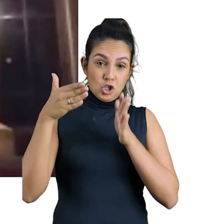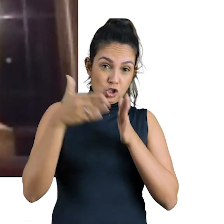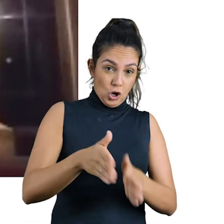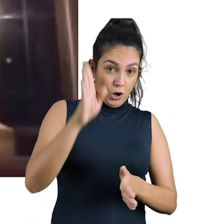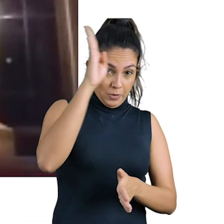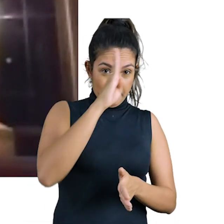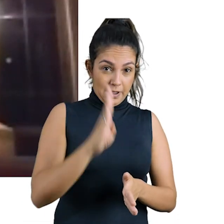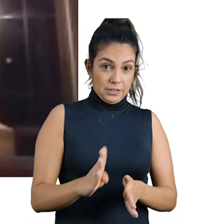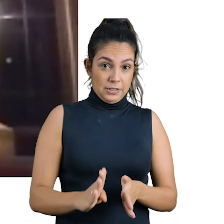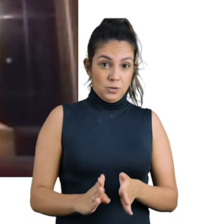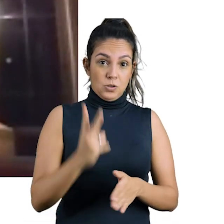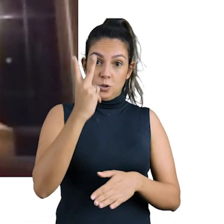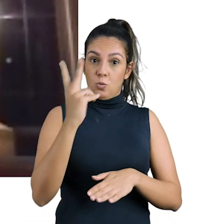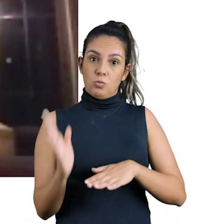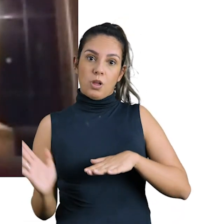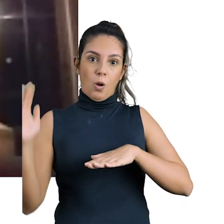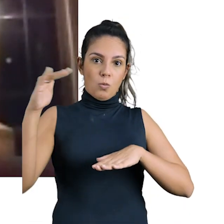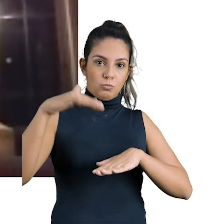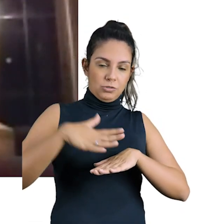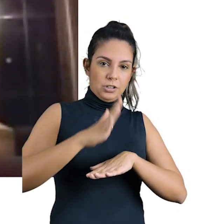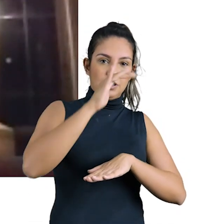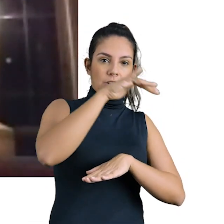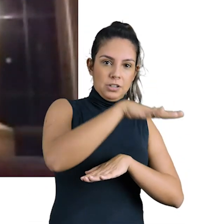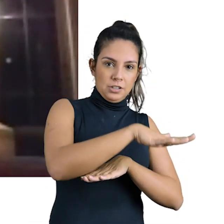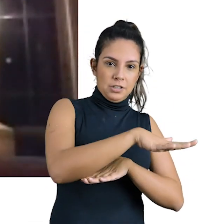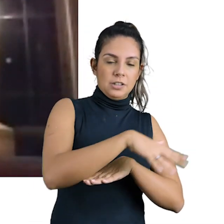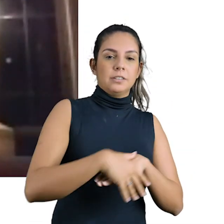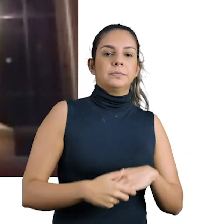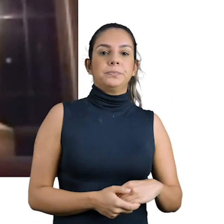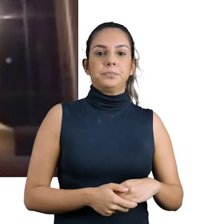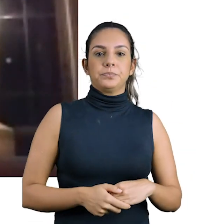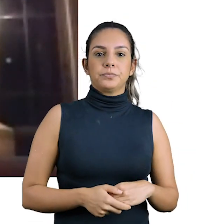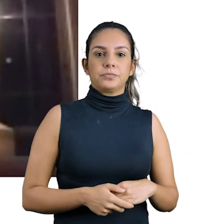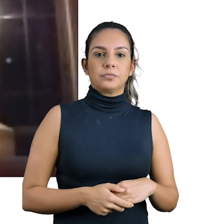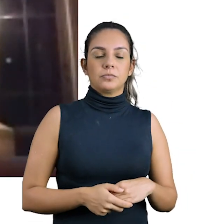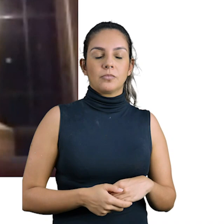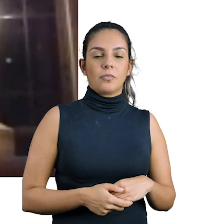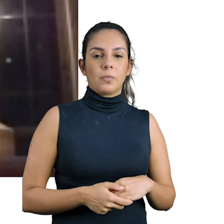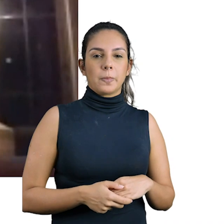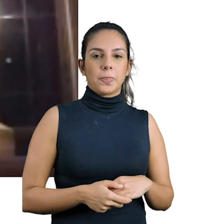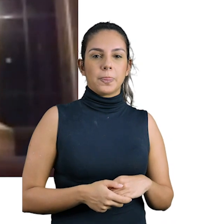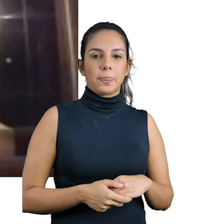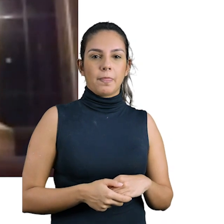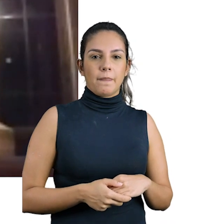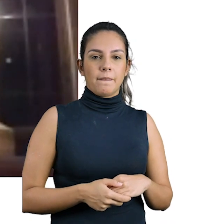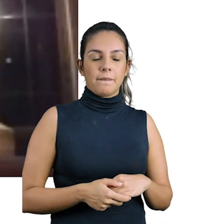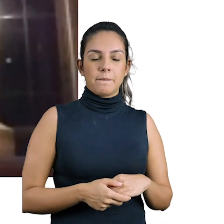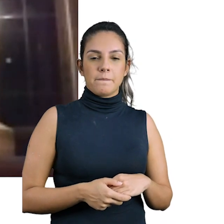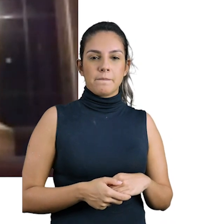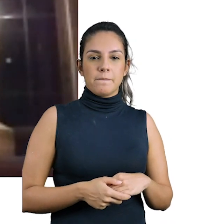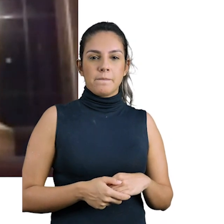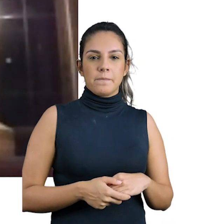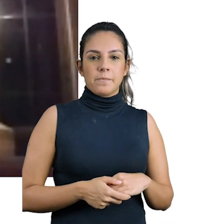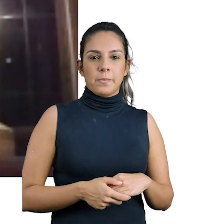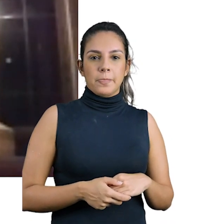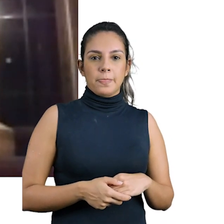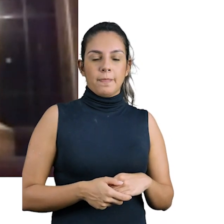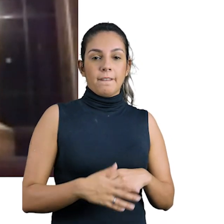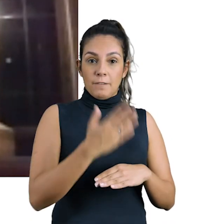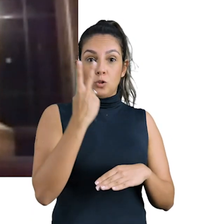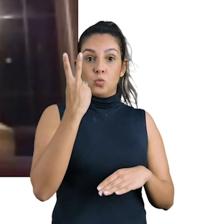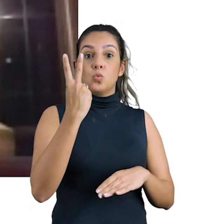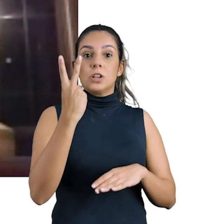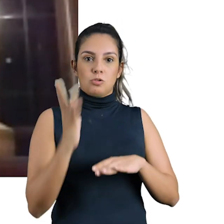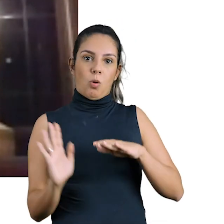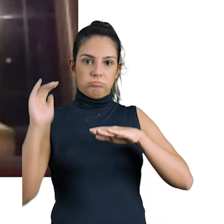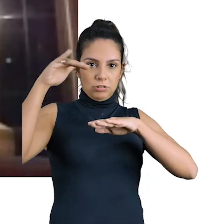na sua segunda onda, né? Eu sempre dou essa má notícia, né? Que essas epidemias vêm em geral em